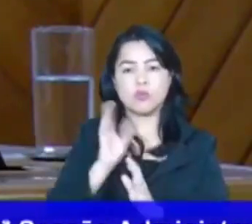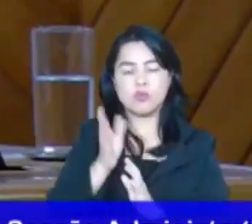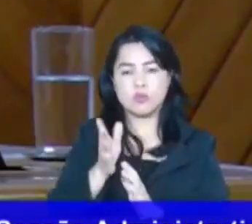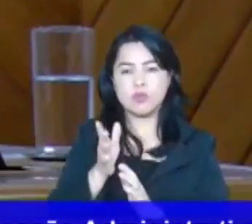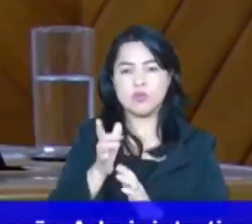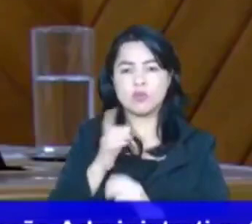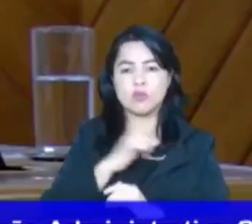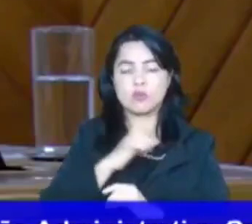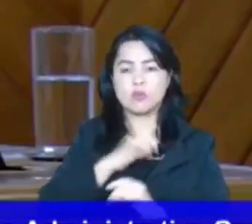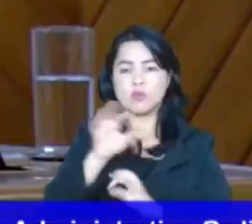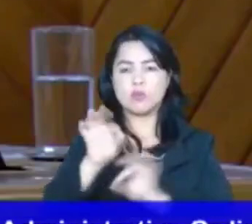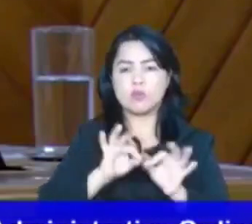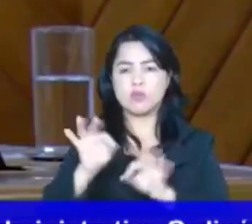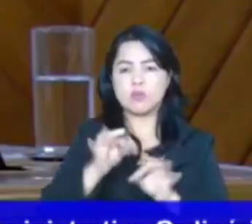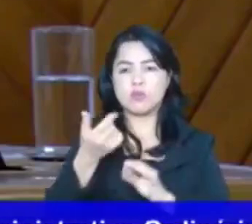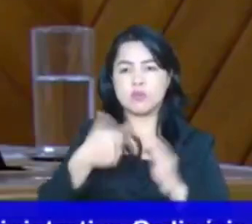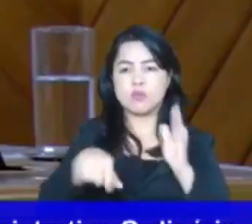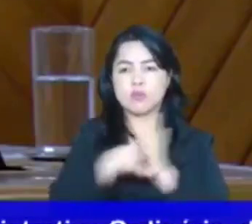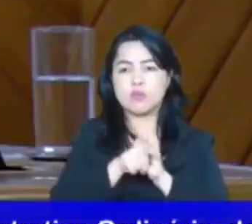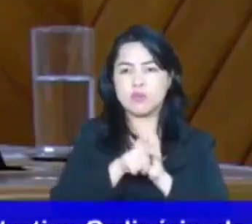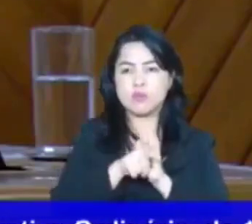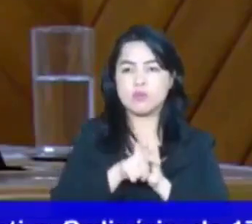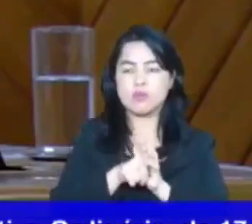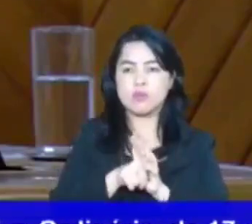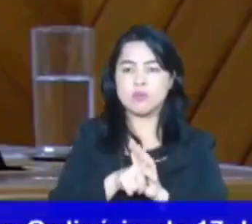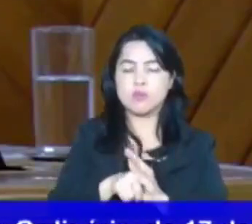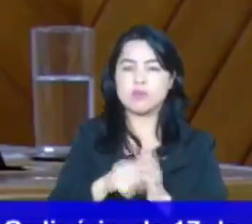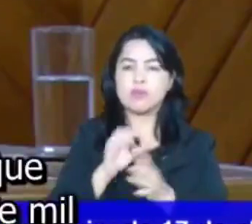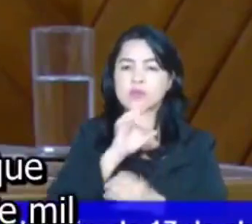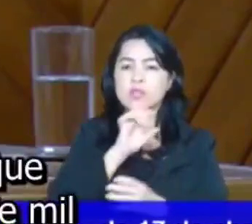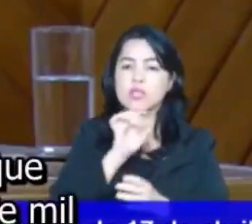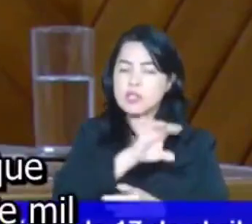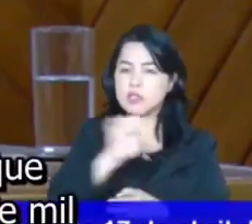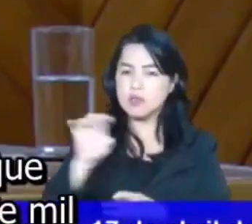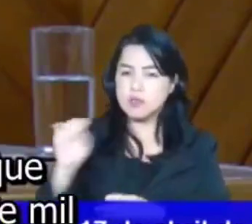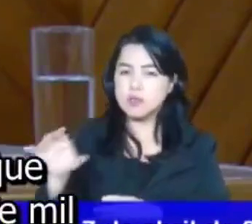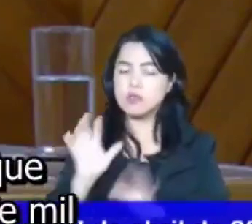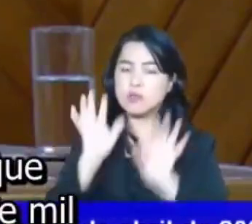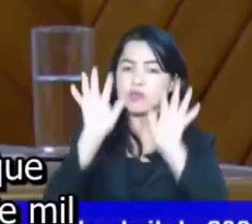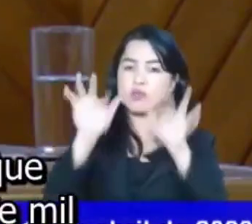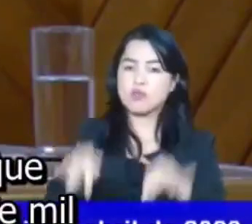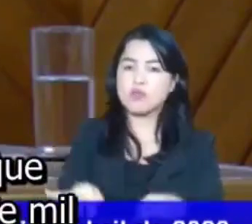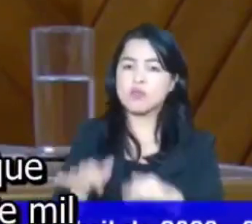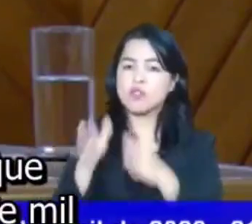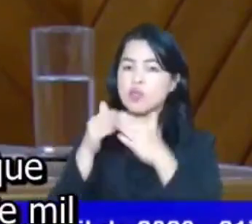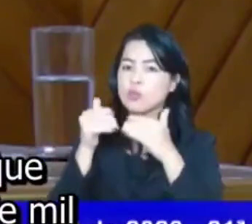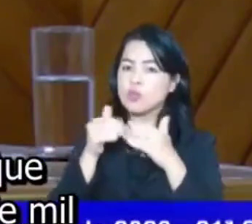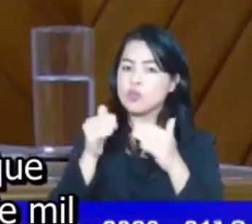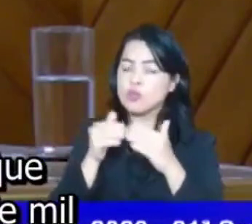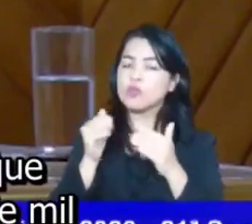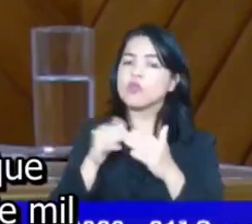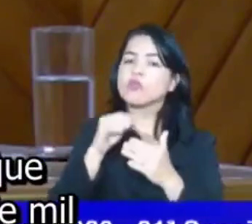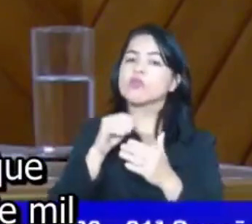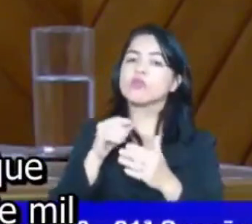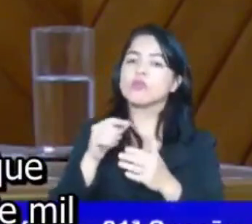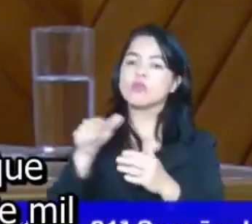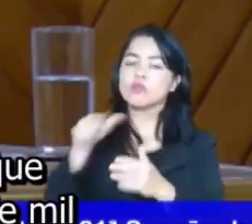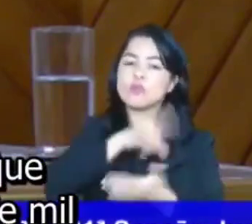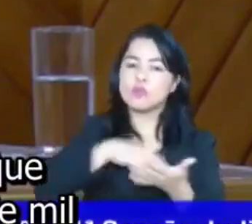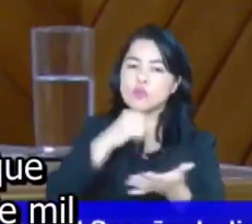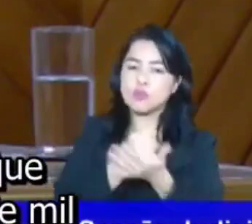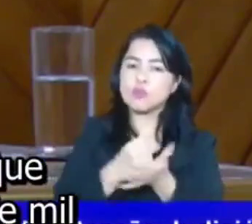estava consolidado pela legislação aplicada à matéria. E, por fim, requereu o provimento do recurso para que